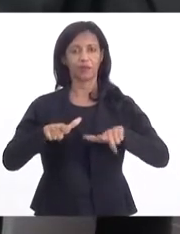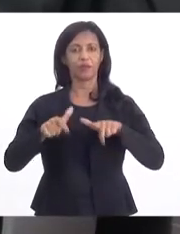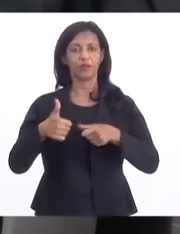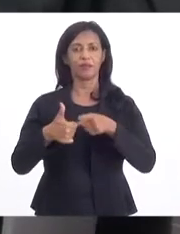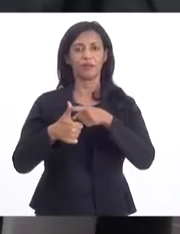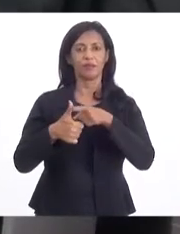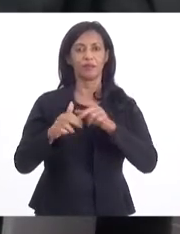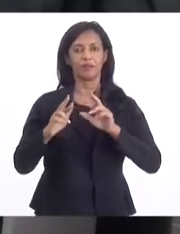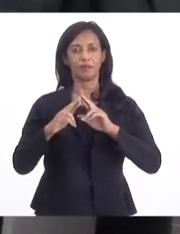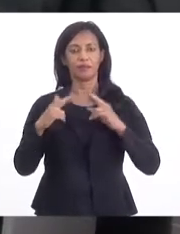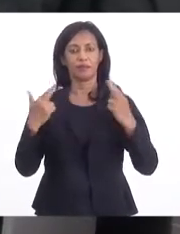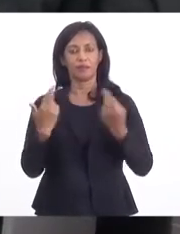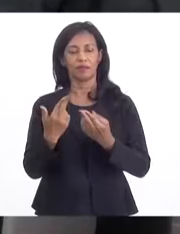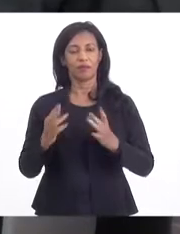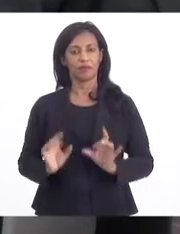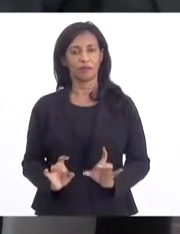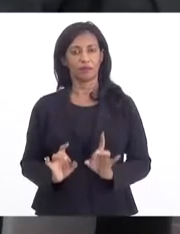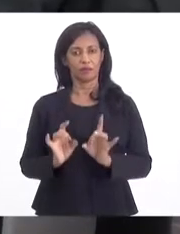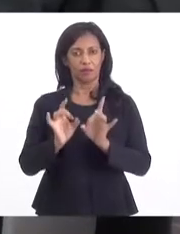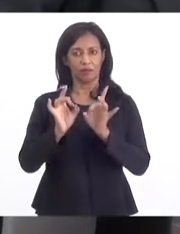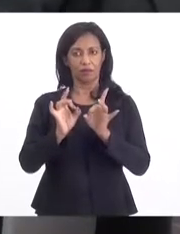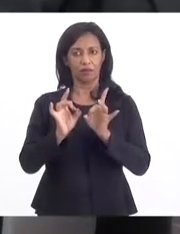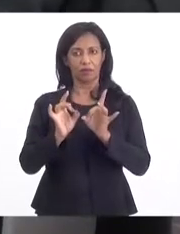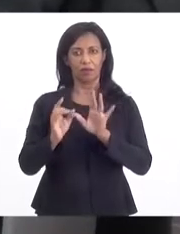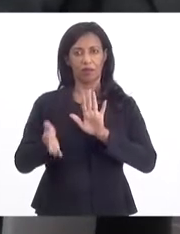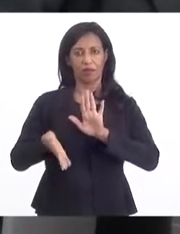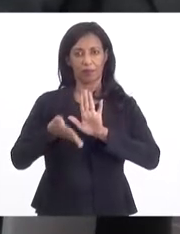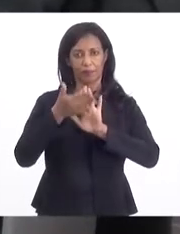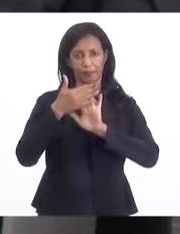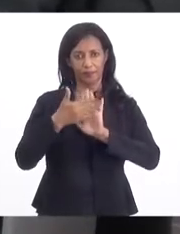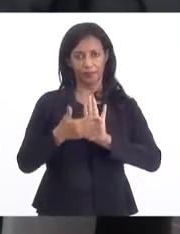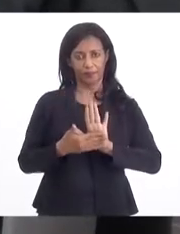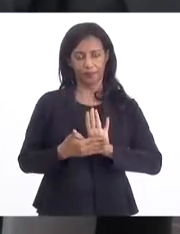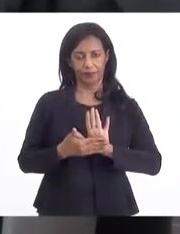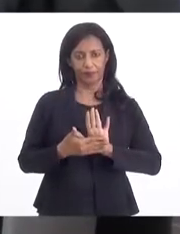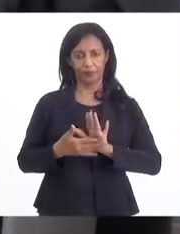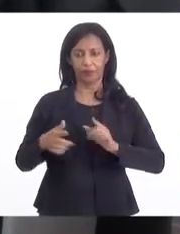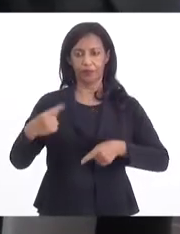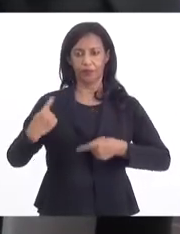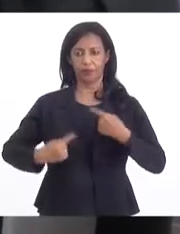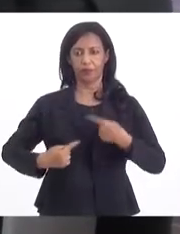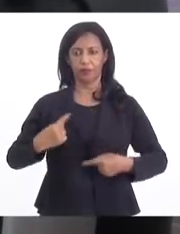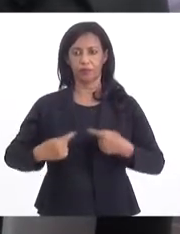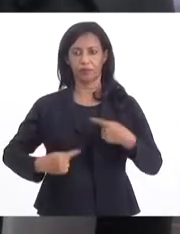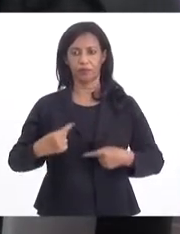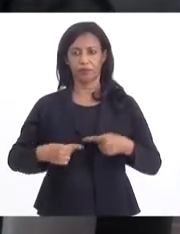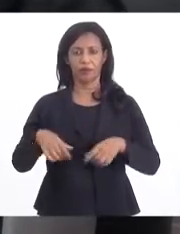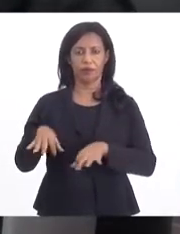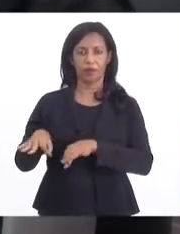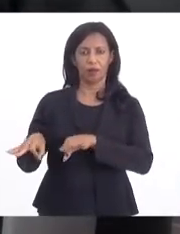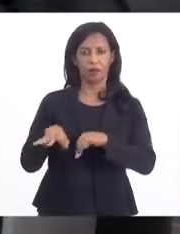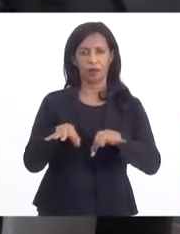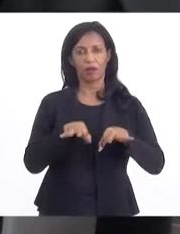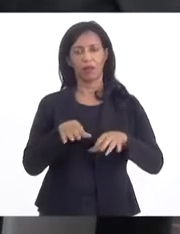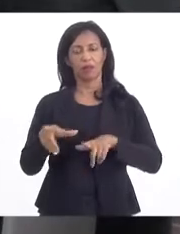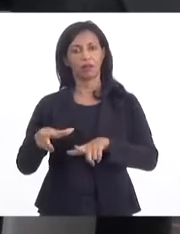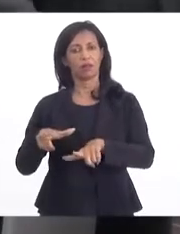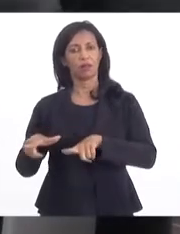primeira reunião extraordinária com a seguinte pauta: discussão de plano de